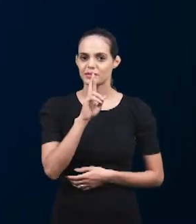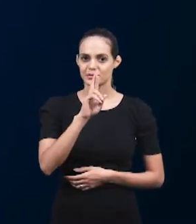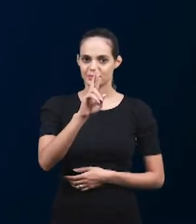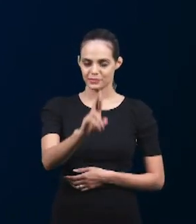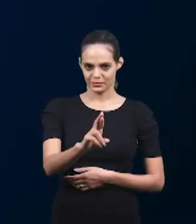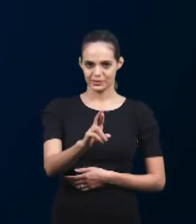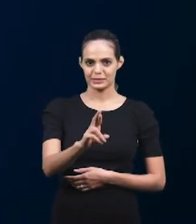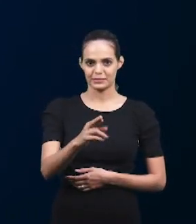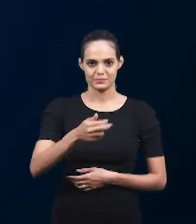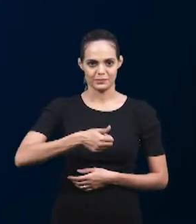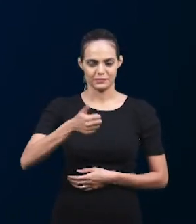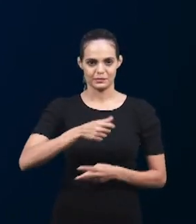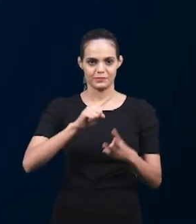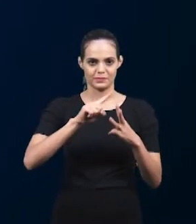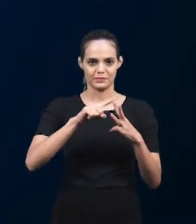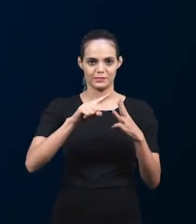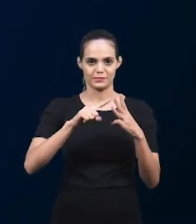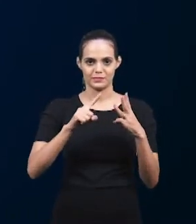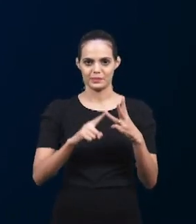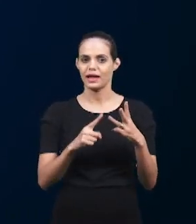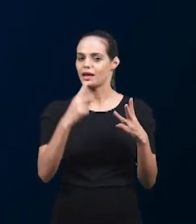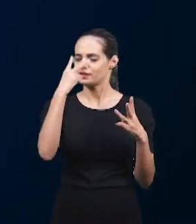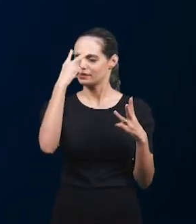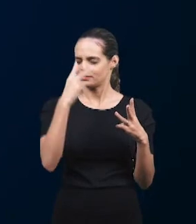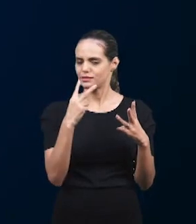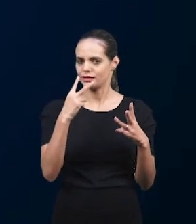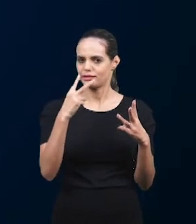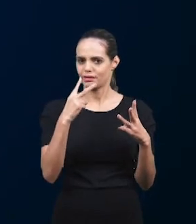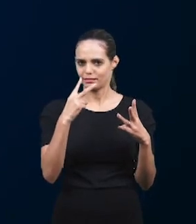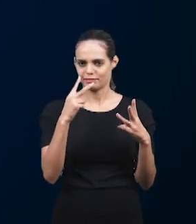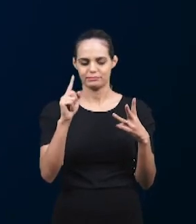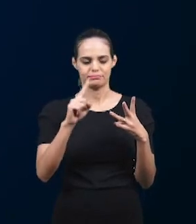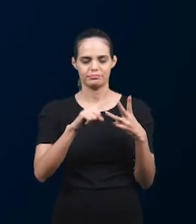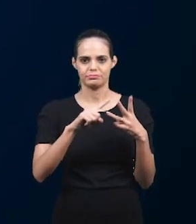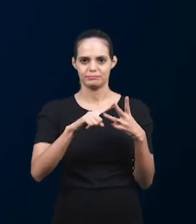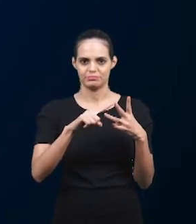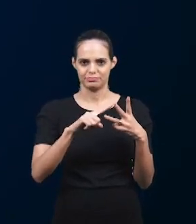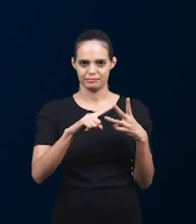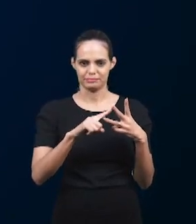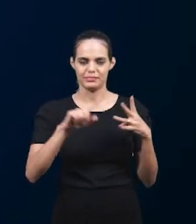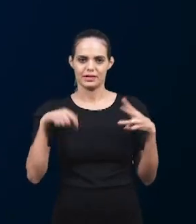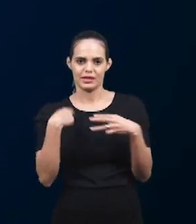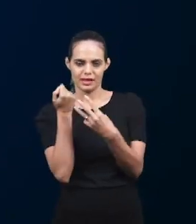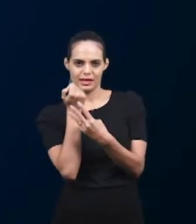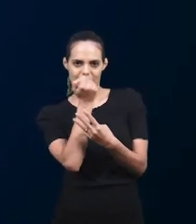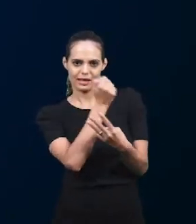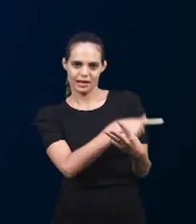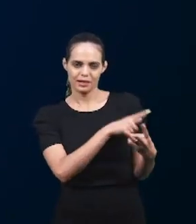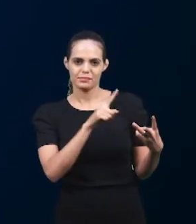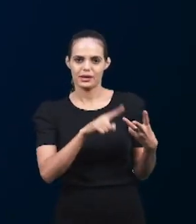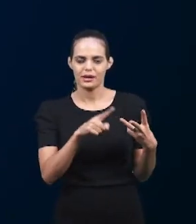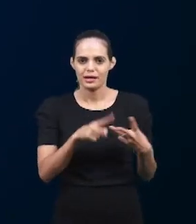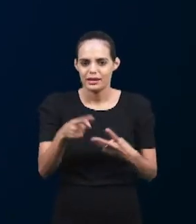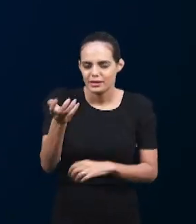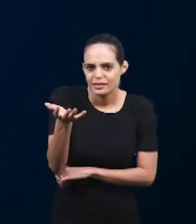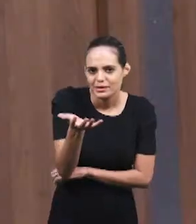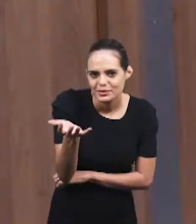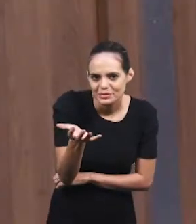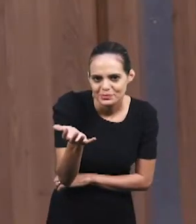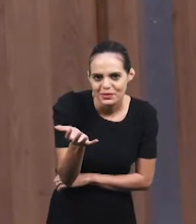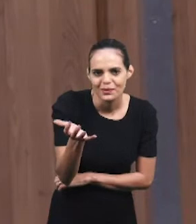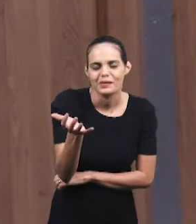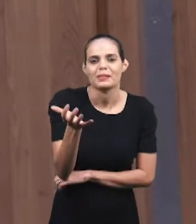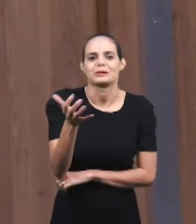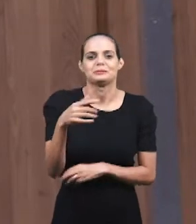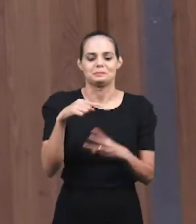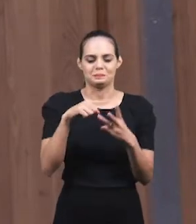Bartimeu abandonou a cegueira, a capa e parou de pedir esmola. A paz do Senhor Jesus Cristo, irmão.